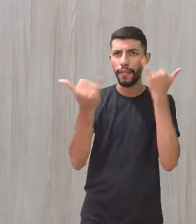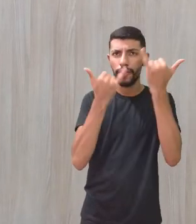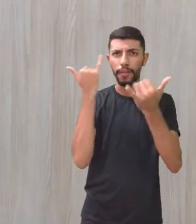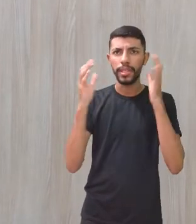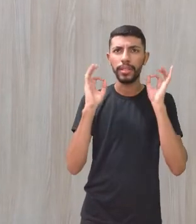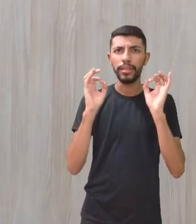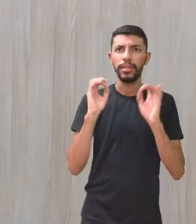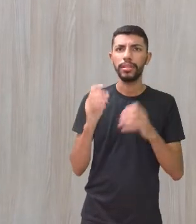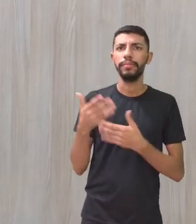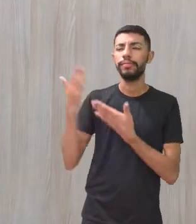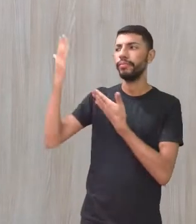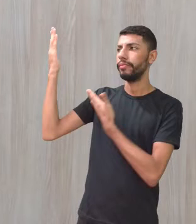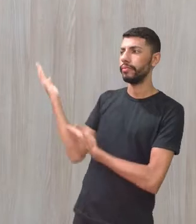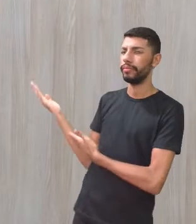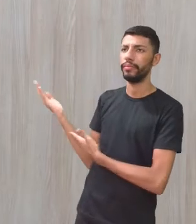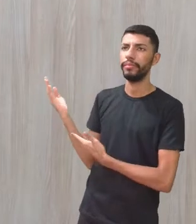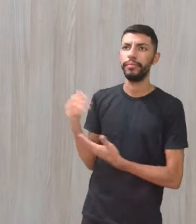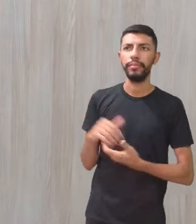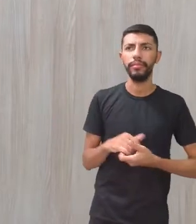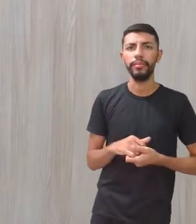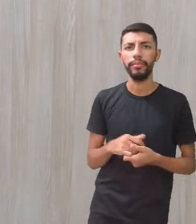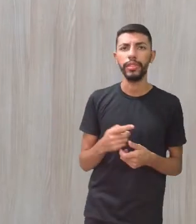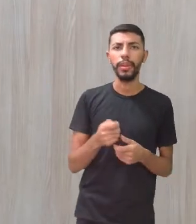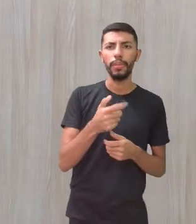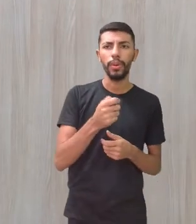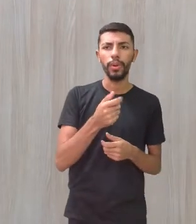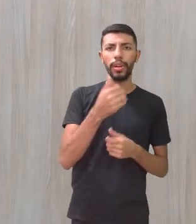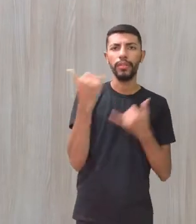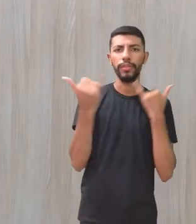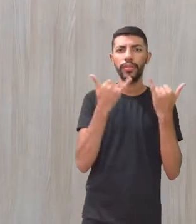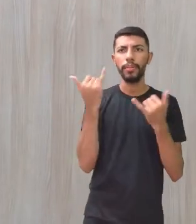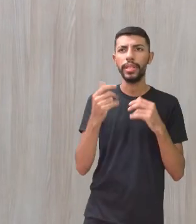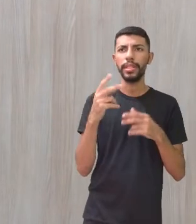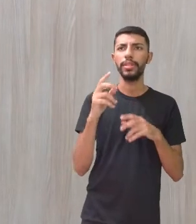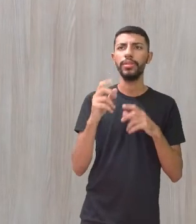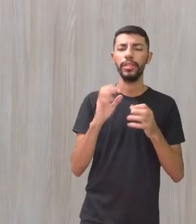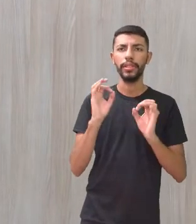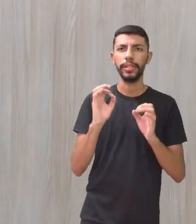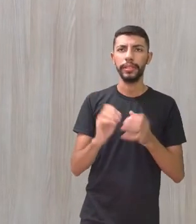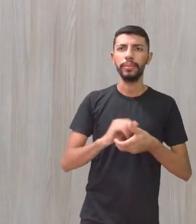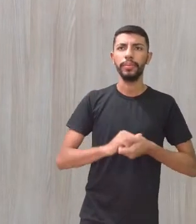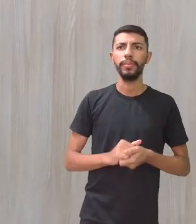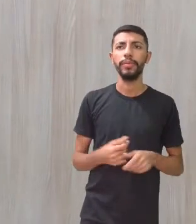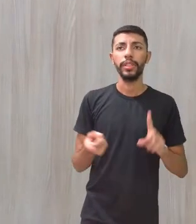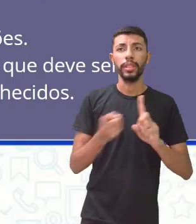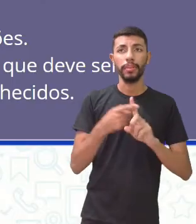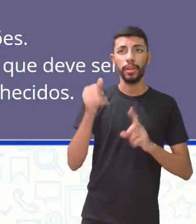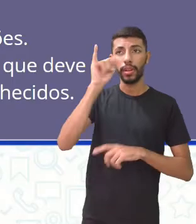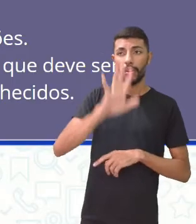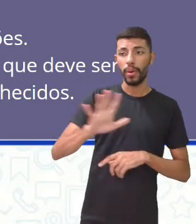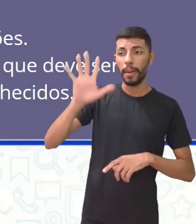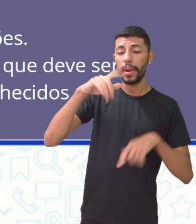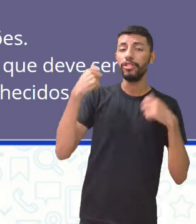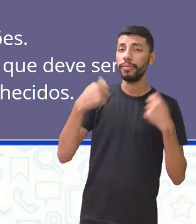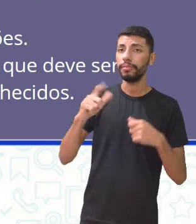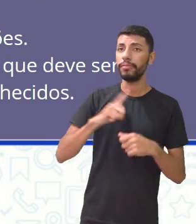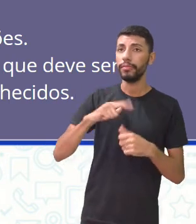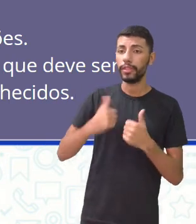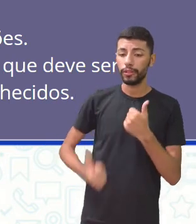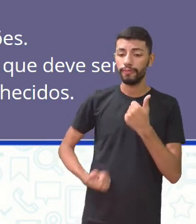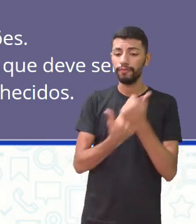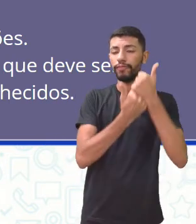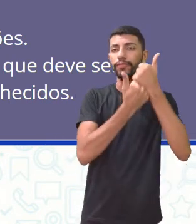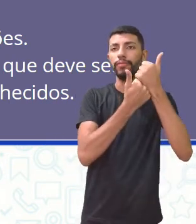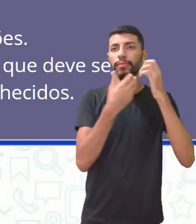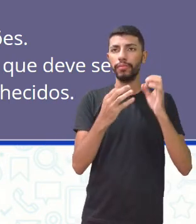ter o predomínio de poucas informações verbais, tá? Uma imagem que reforça o que deve ser feito mesmo